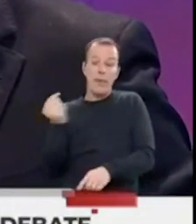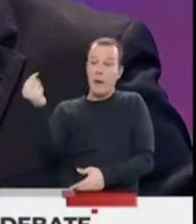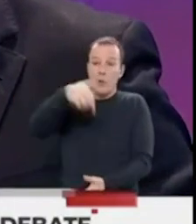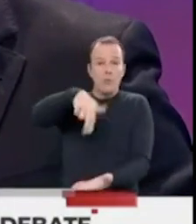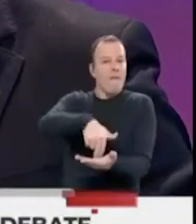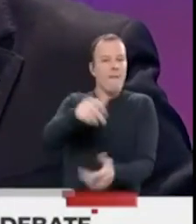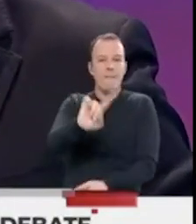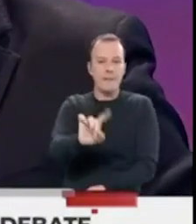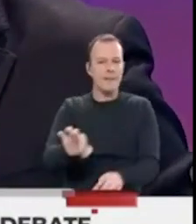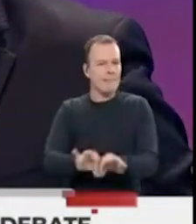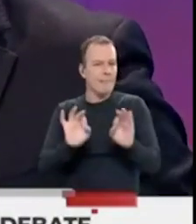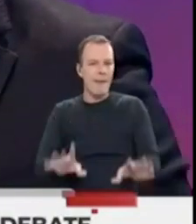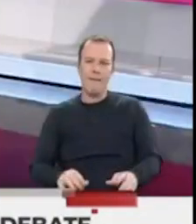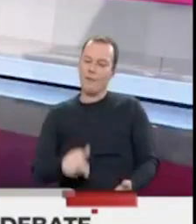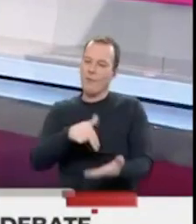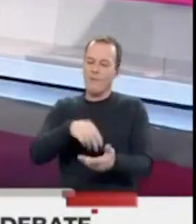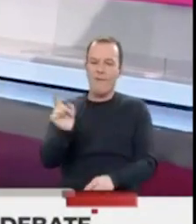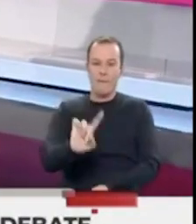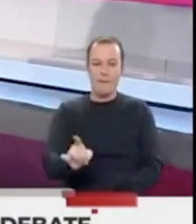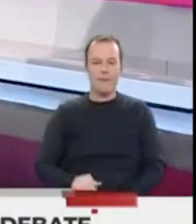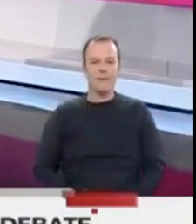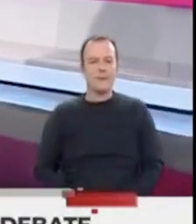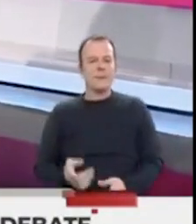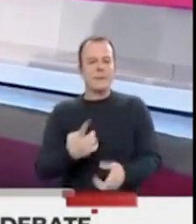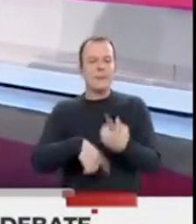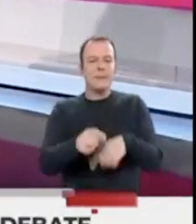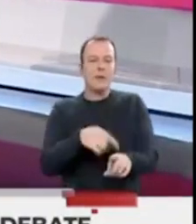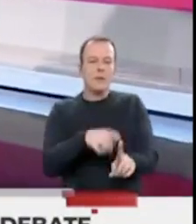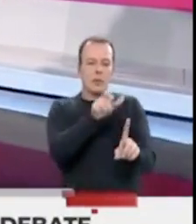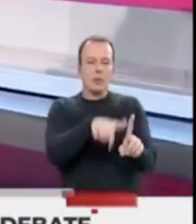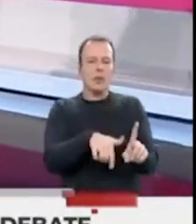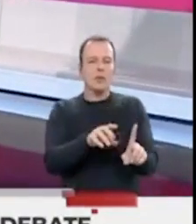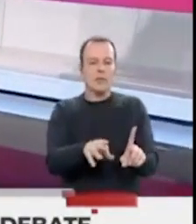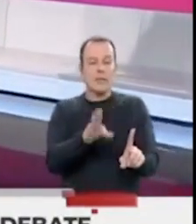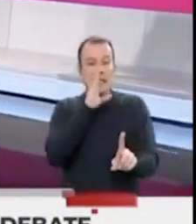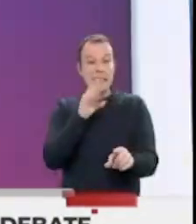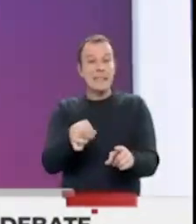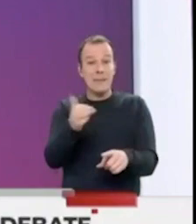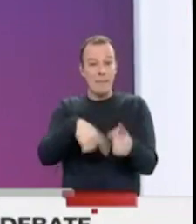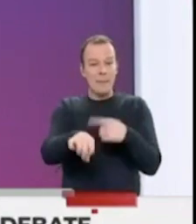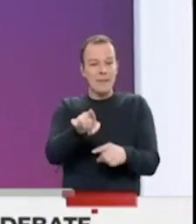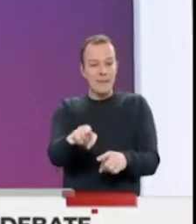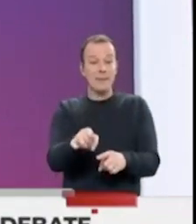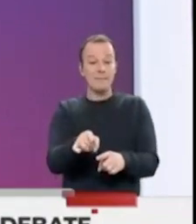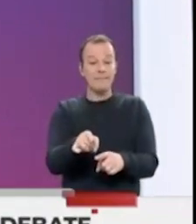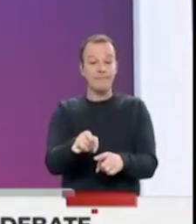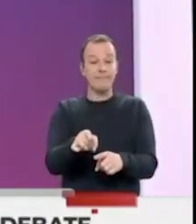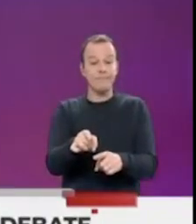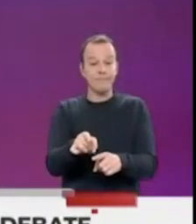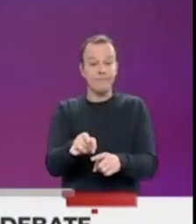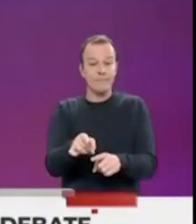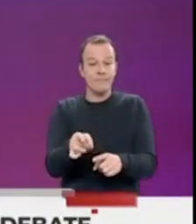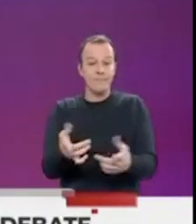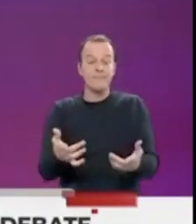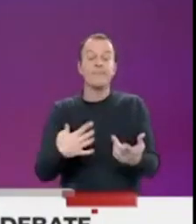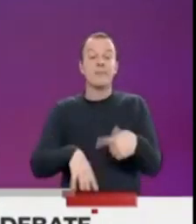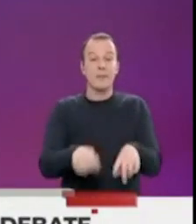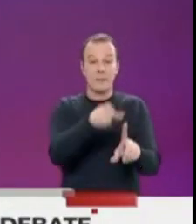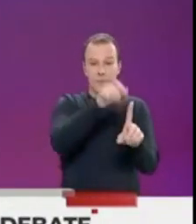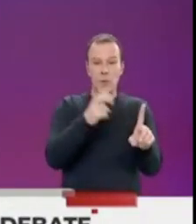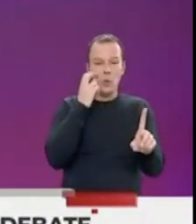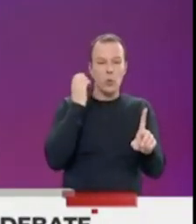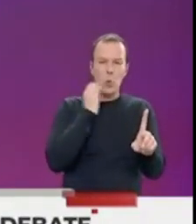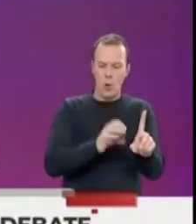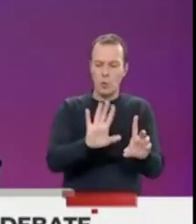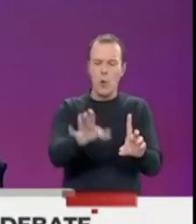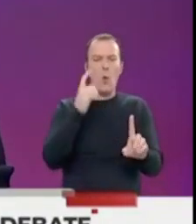E o que faria João Ferreira presidente? O faria João Ferreira presidente? Se fizesse para si esse critério que ele vai-se embora, já não estava aqui. O João faz tudo para defender